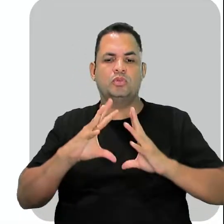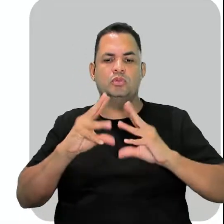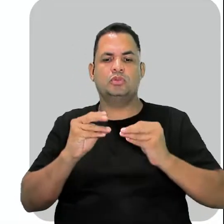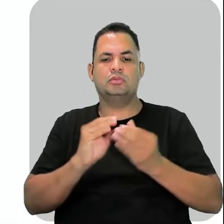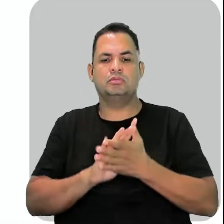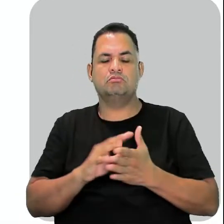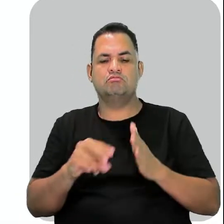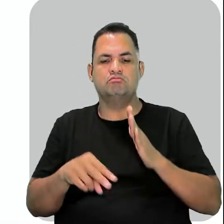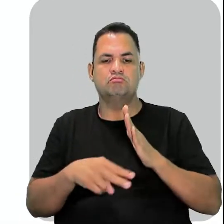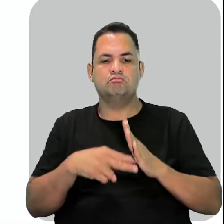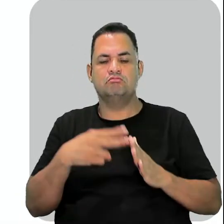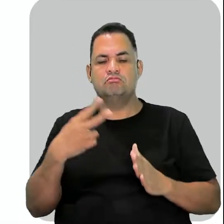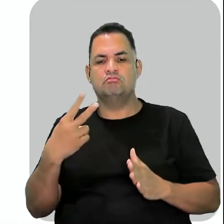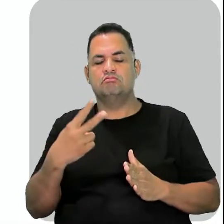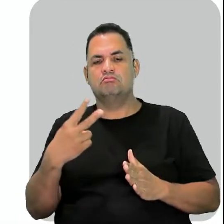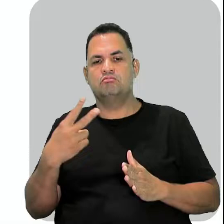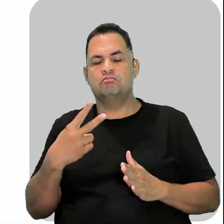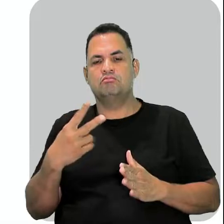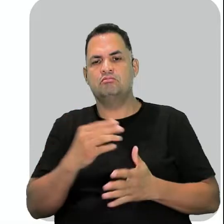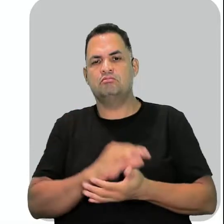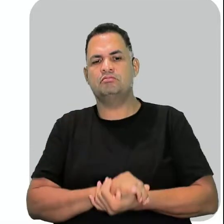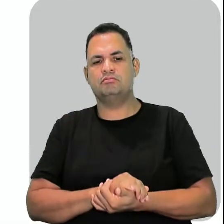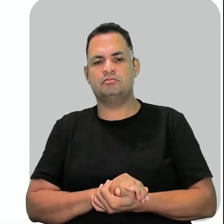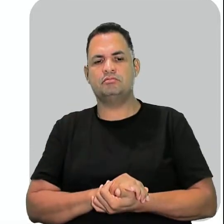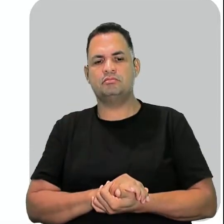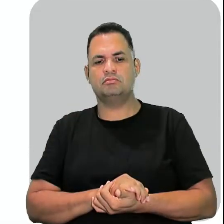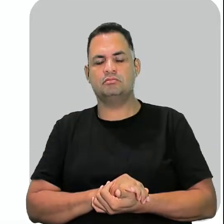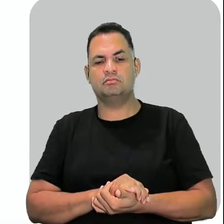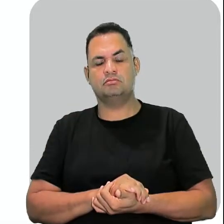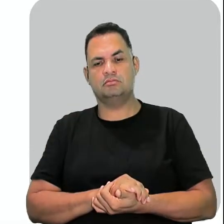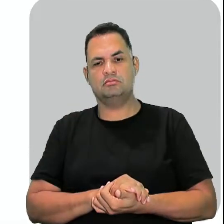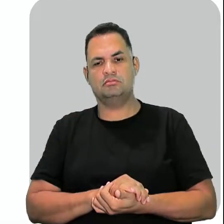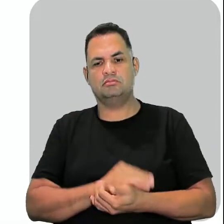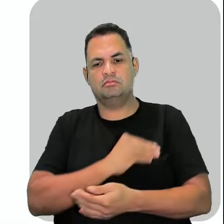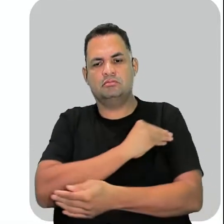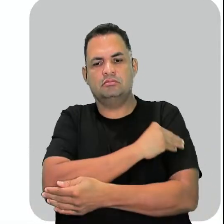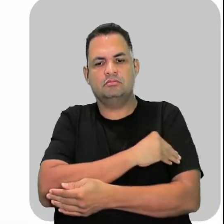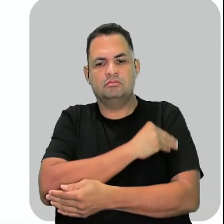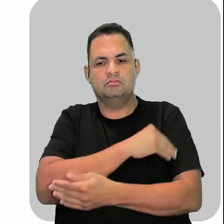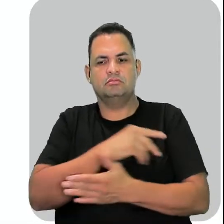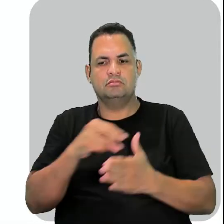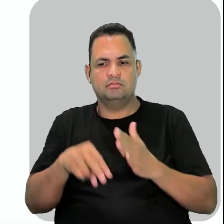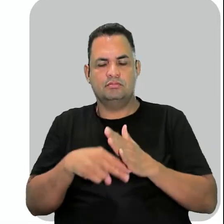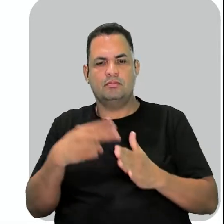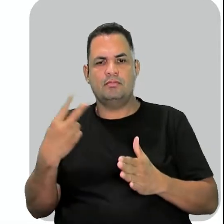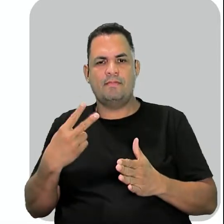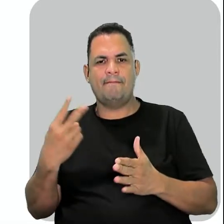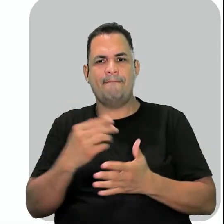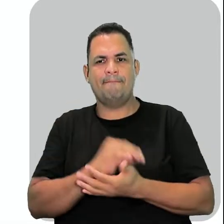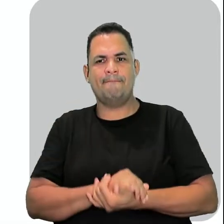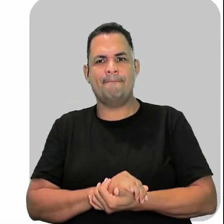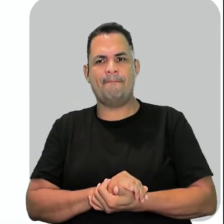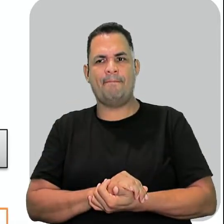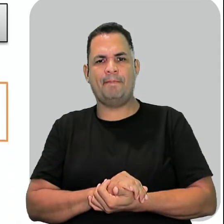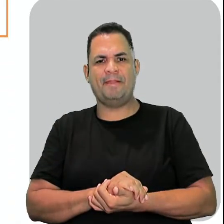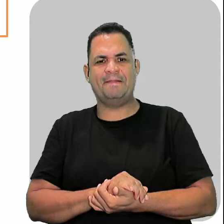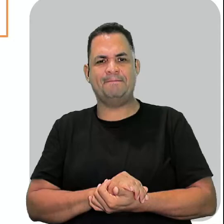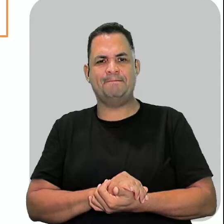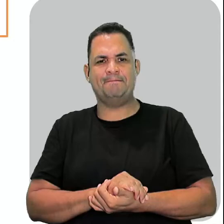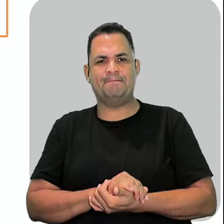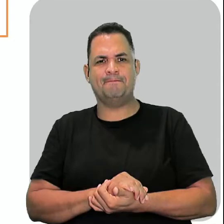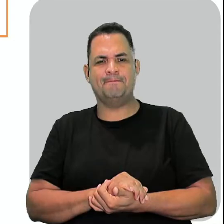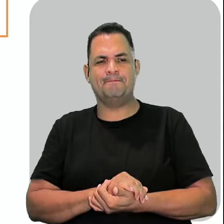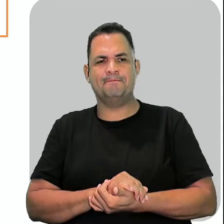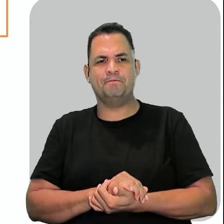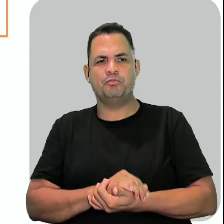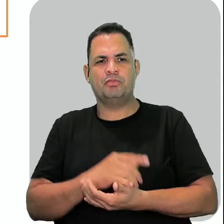outros alcenos, quando a gente vai hidratar, eles vão gerar álcool secundário. Tem outro